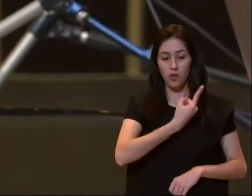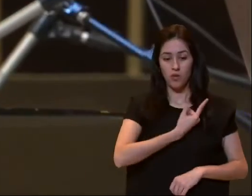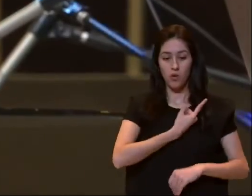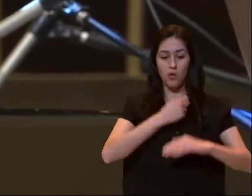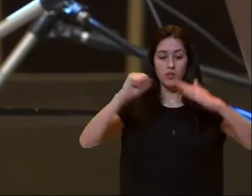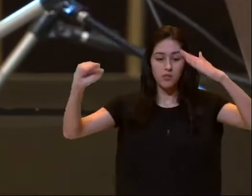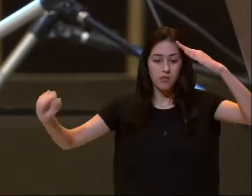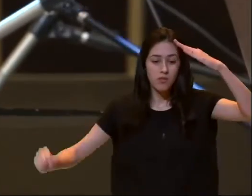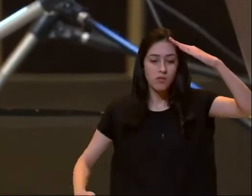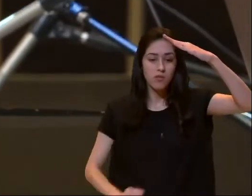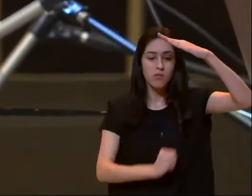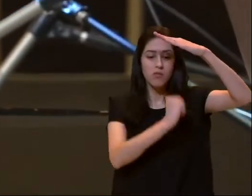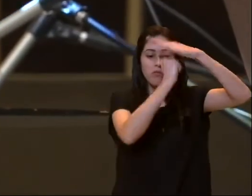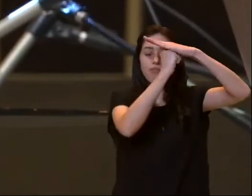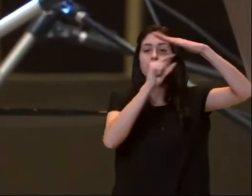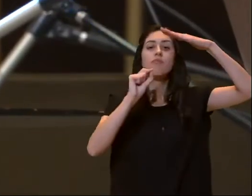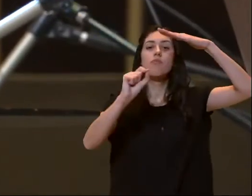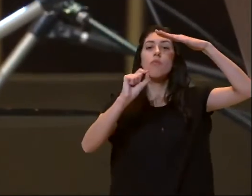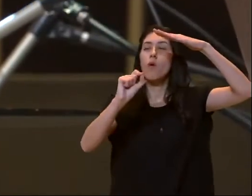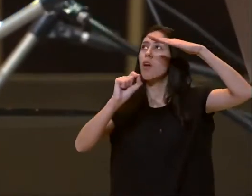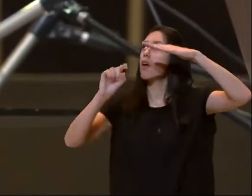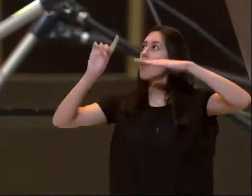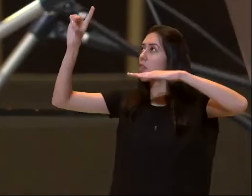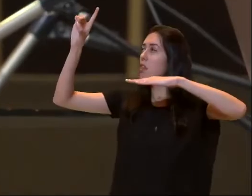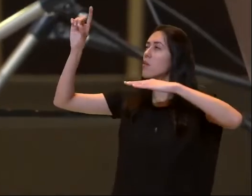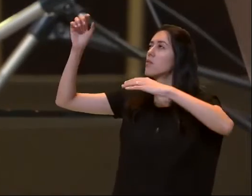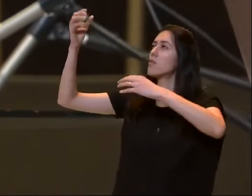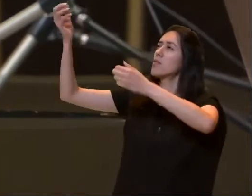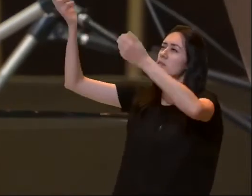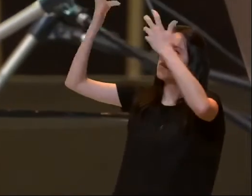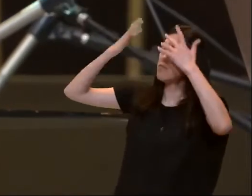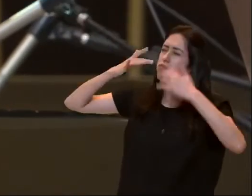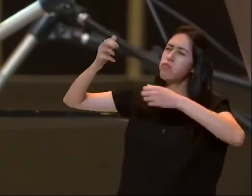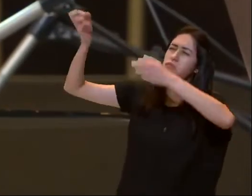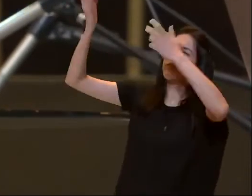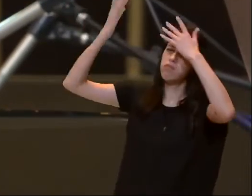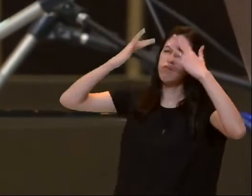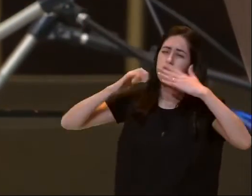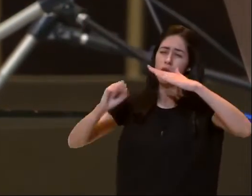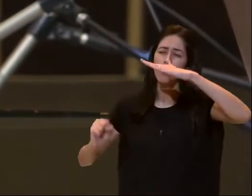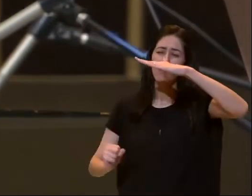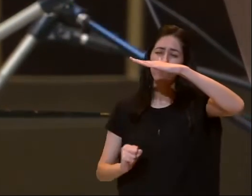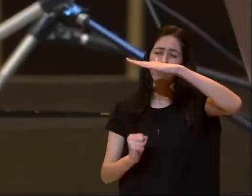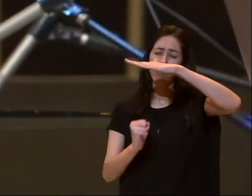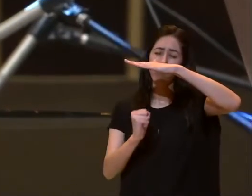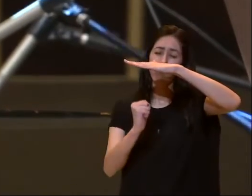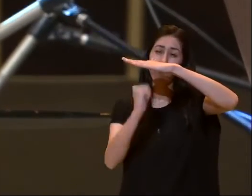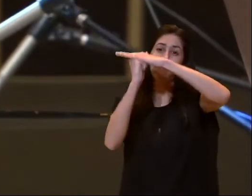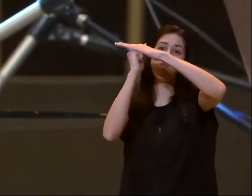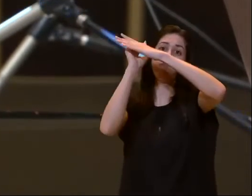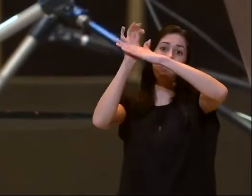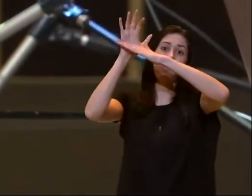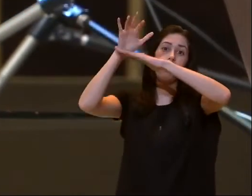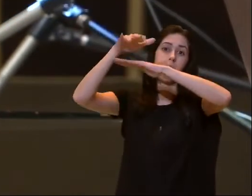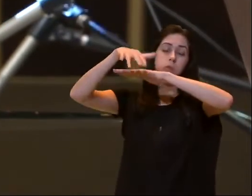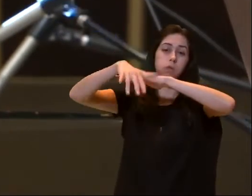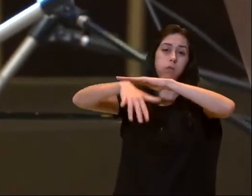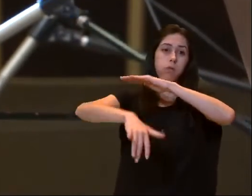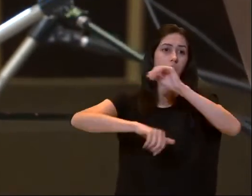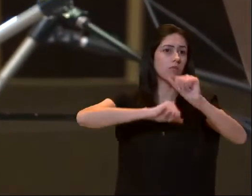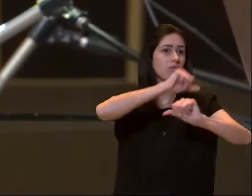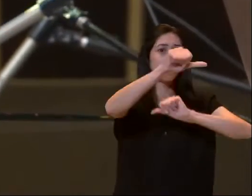Deus realiza em nós começa a transbordar e mudar a realidade à nossa